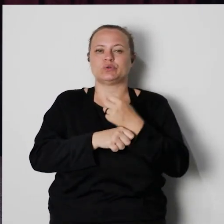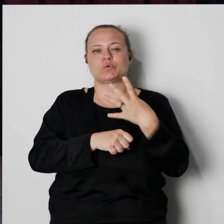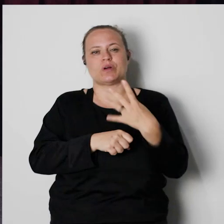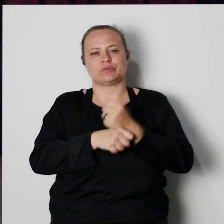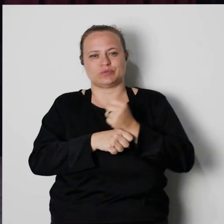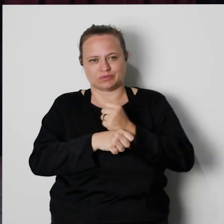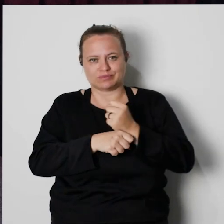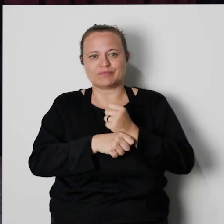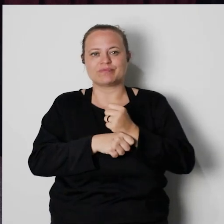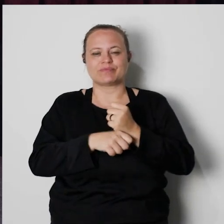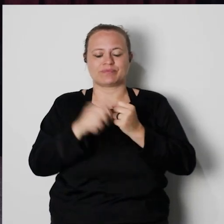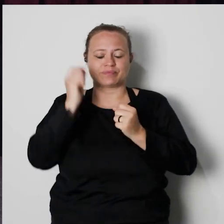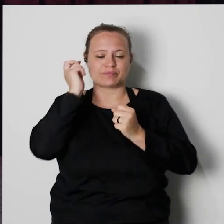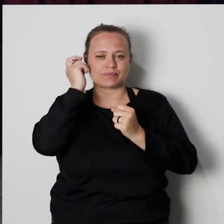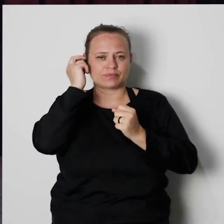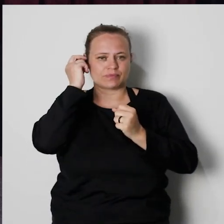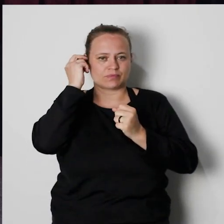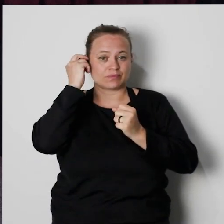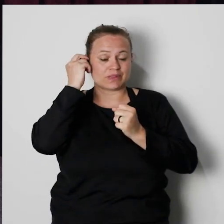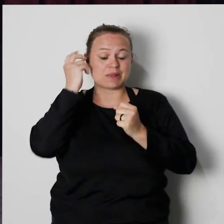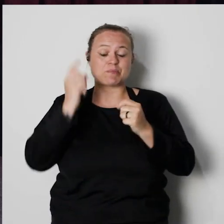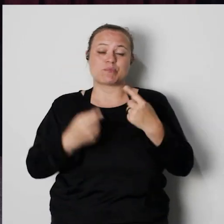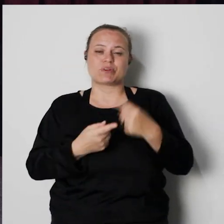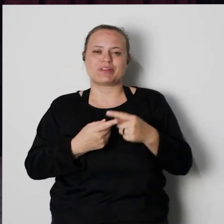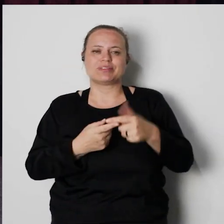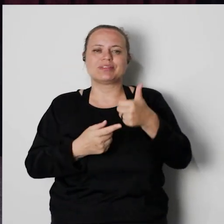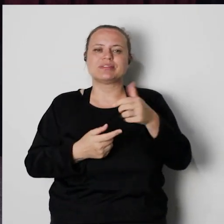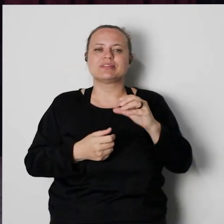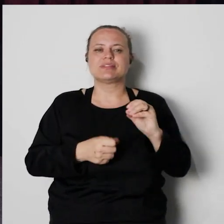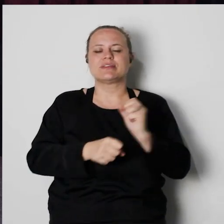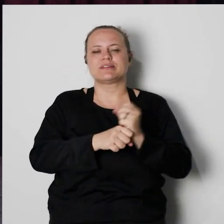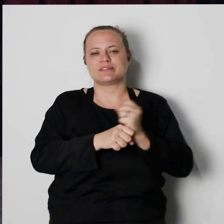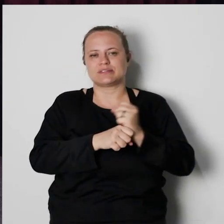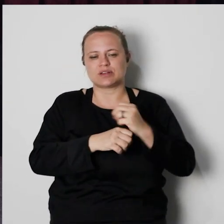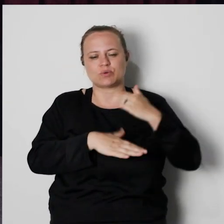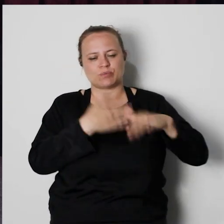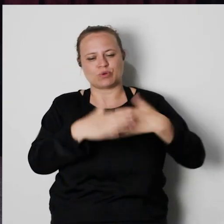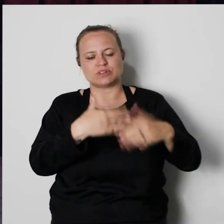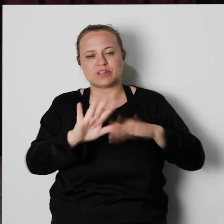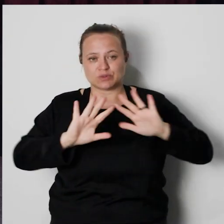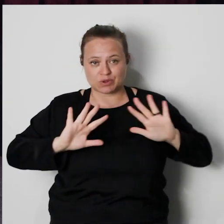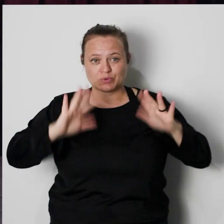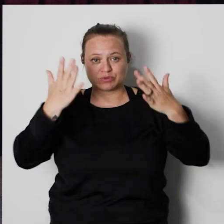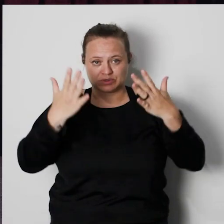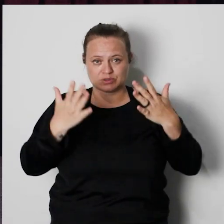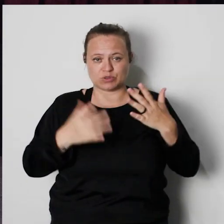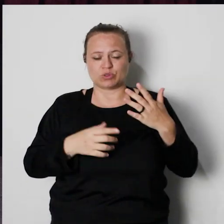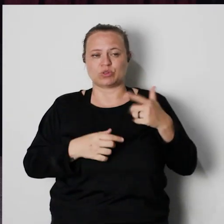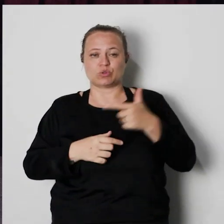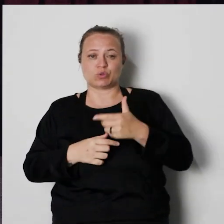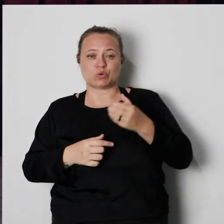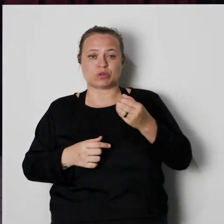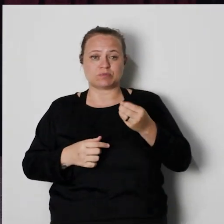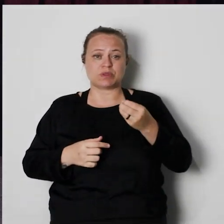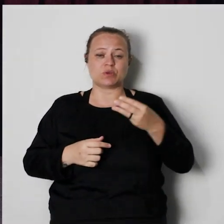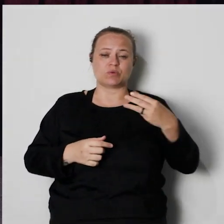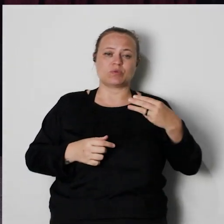tem a representação. E a gente sabe que implementar não vai ser em 1 ano, 2, em